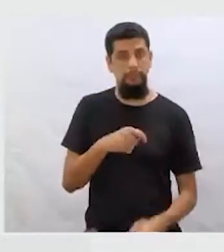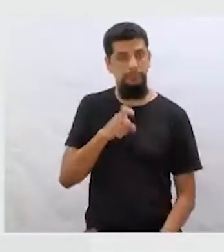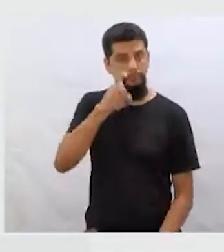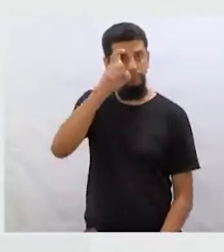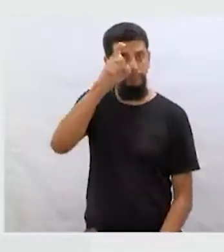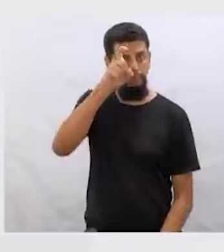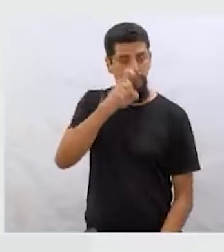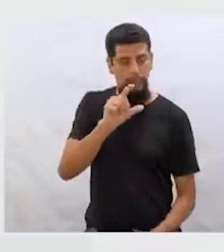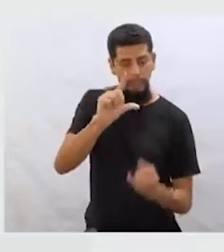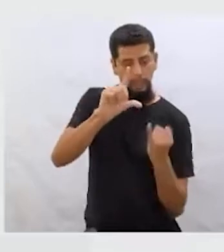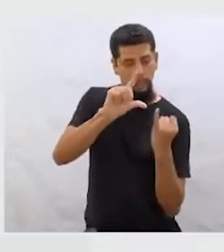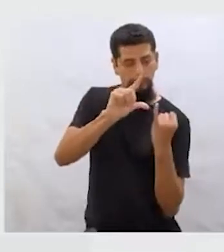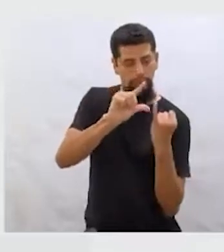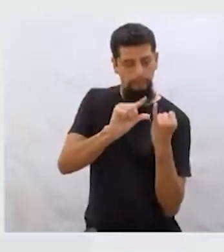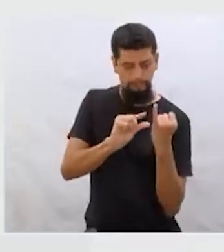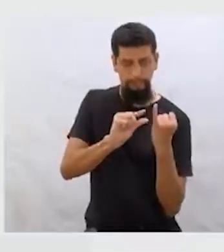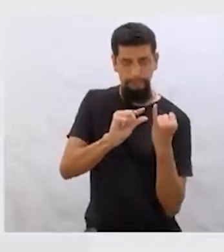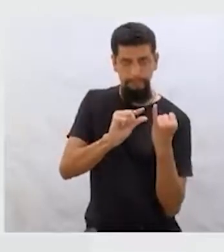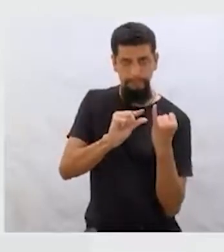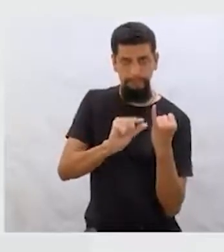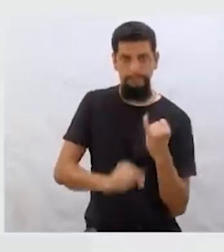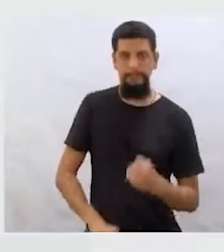vou ser o anãozinho.